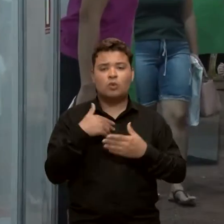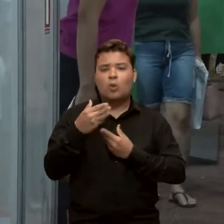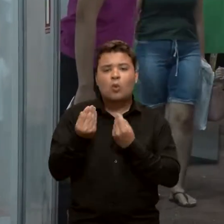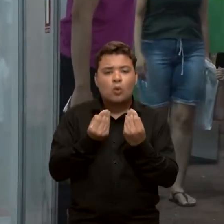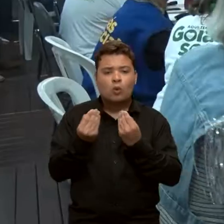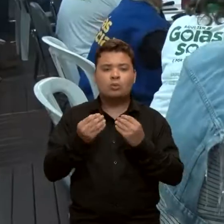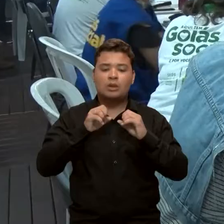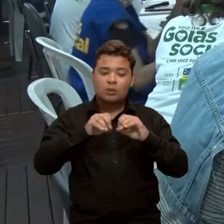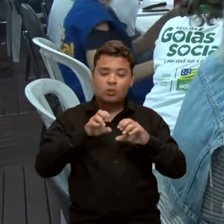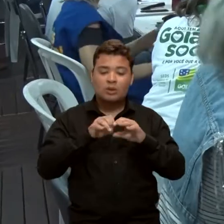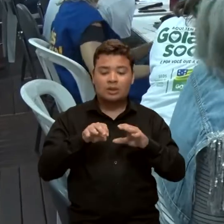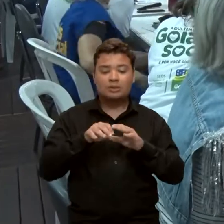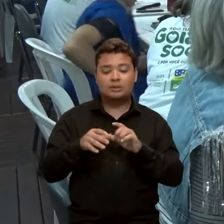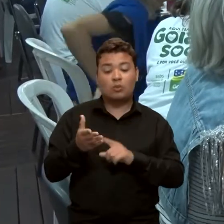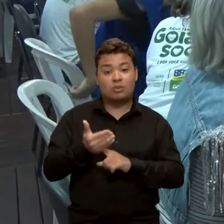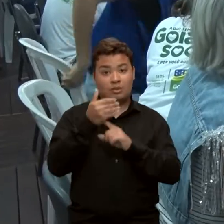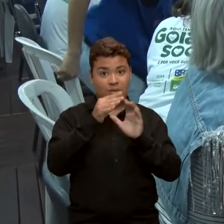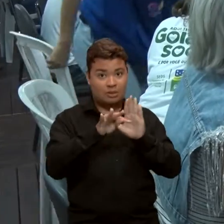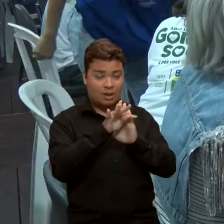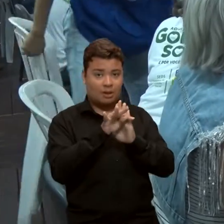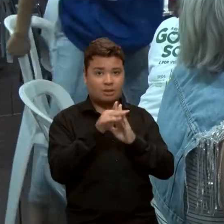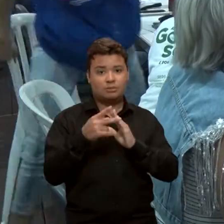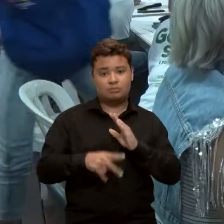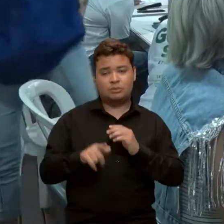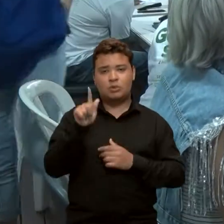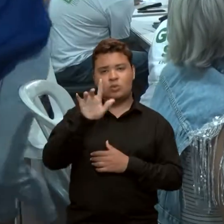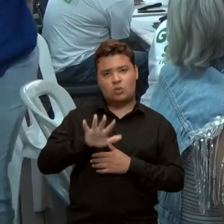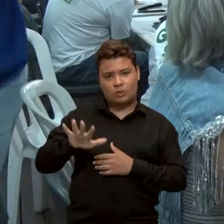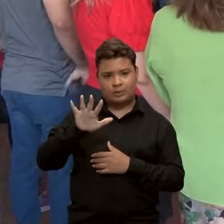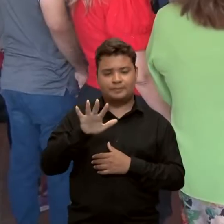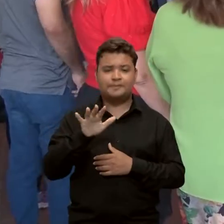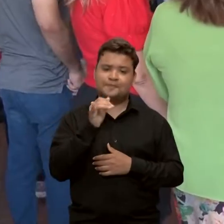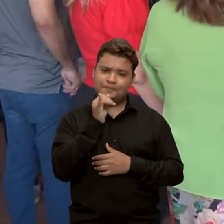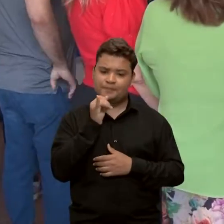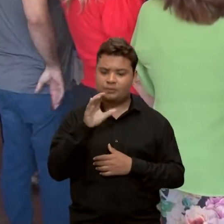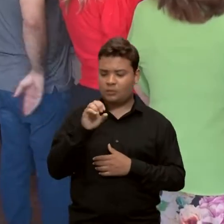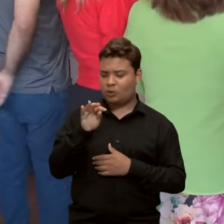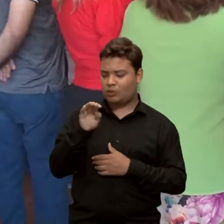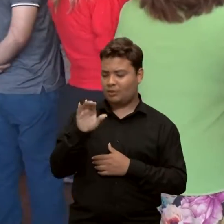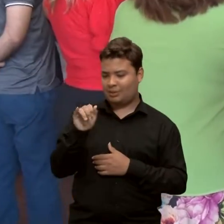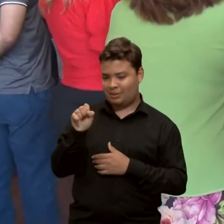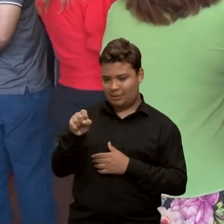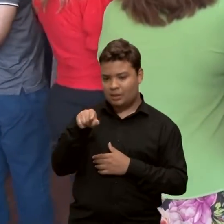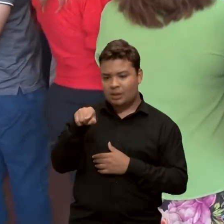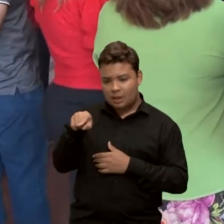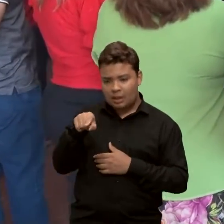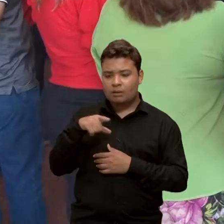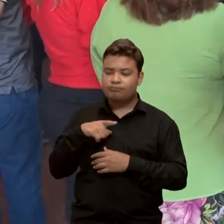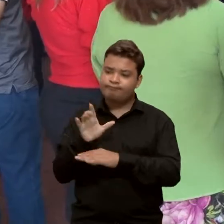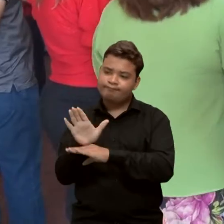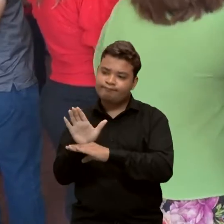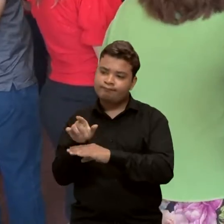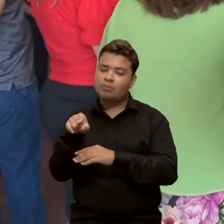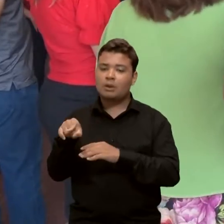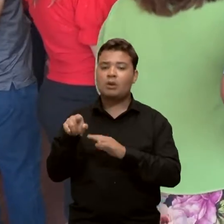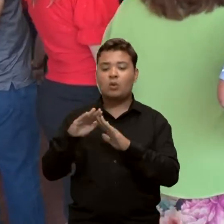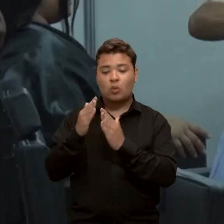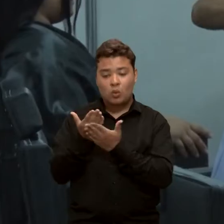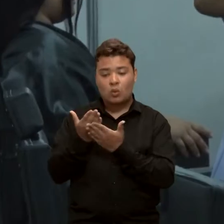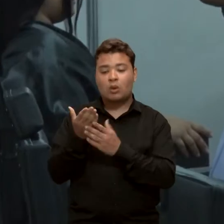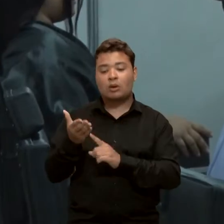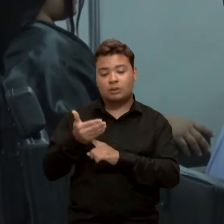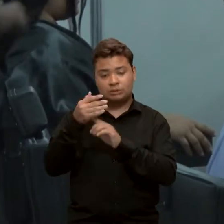de Goiás. Uma das redes atendidas é dos COTECs, Colégios Tecnológicos. Para o evento, os